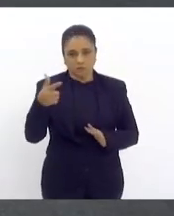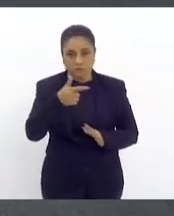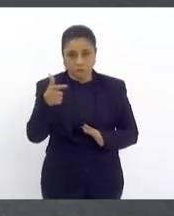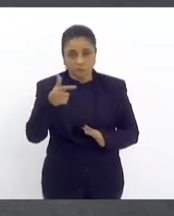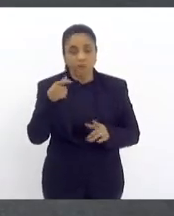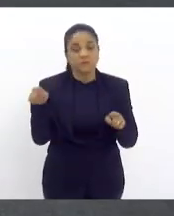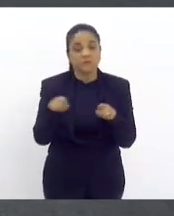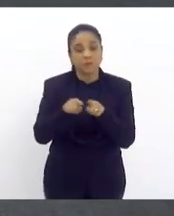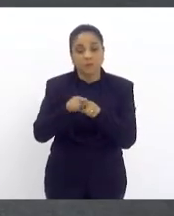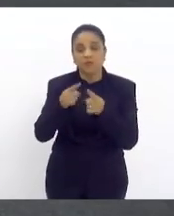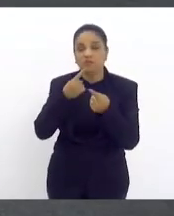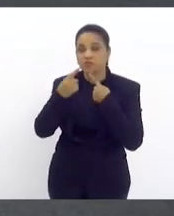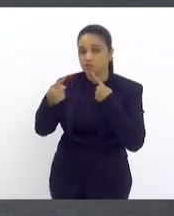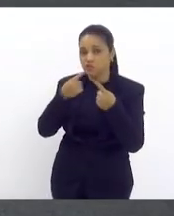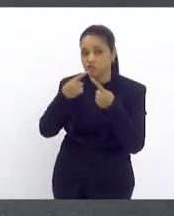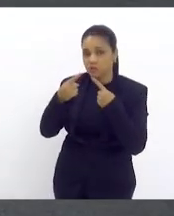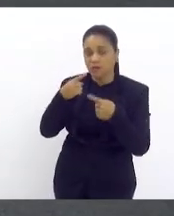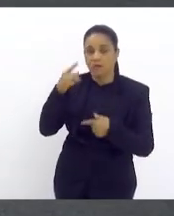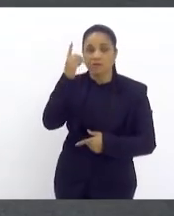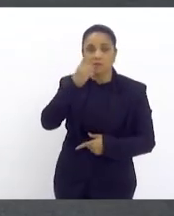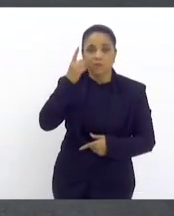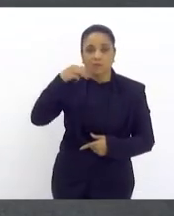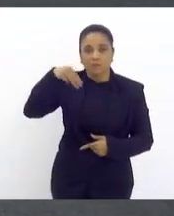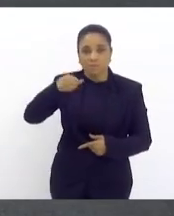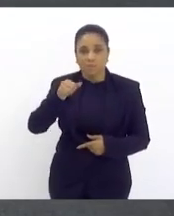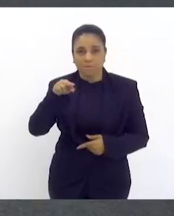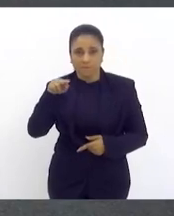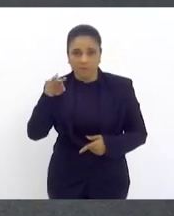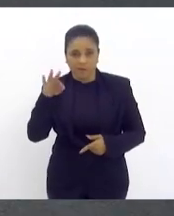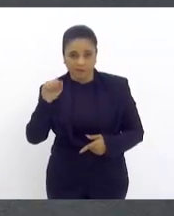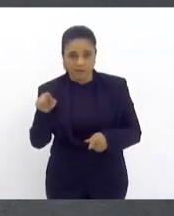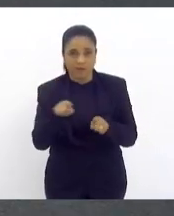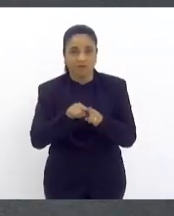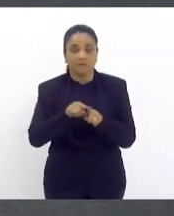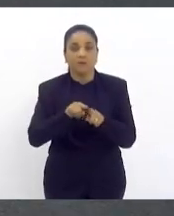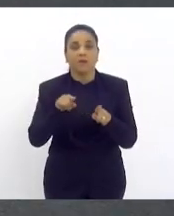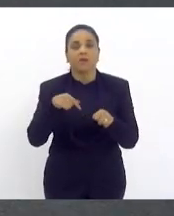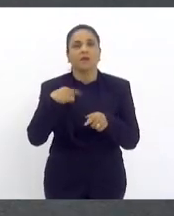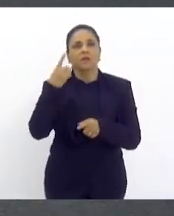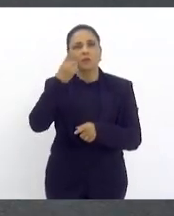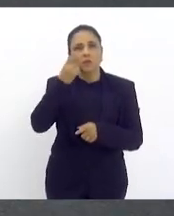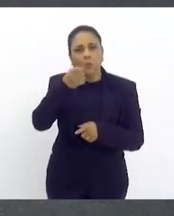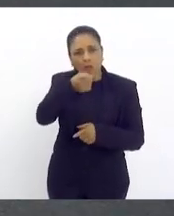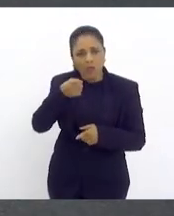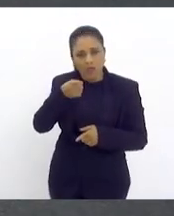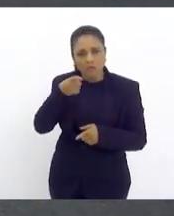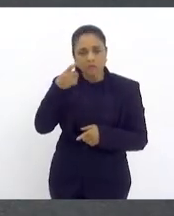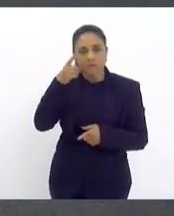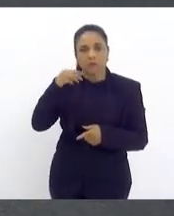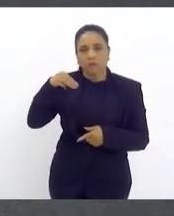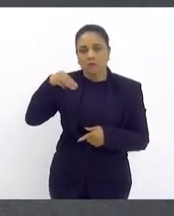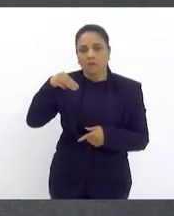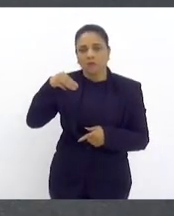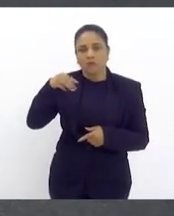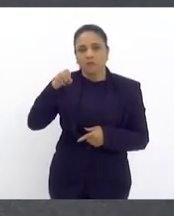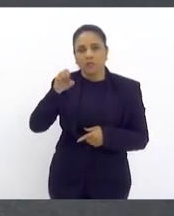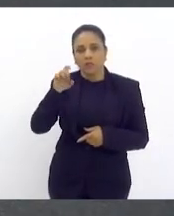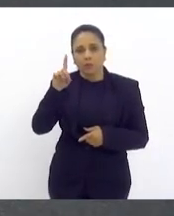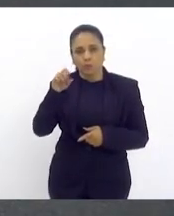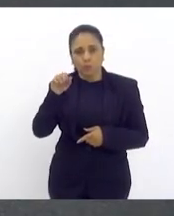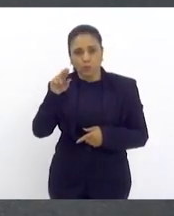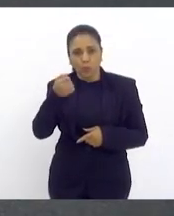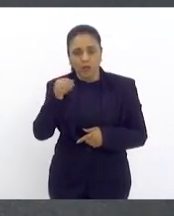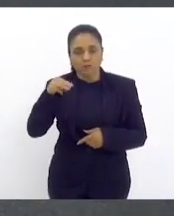a deputada Marta Rocha e com a o deputado O ex Deputado Nivaldo mulim que apresentaram um projeto anterior da lei